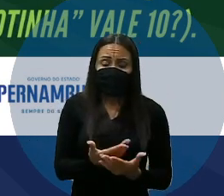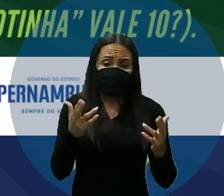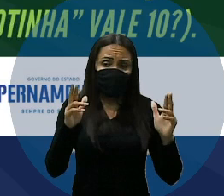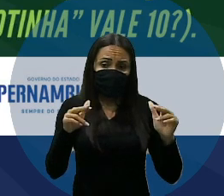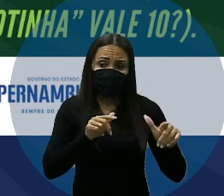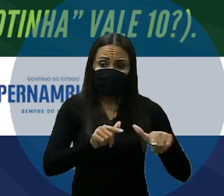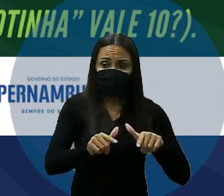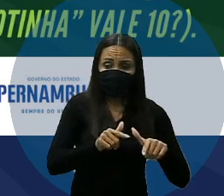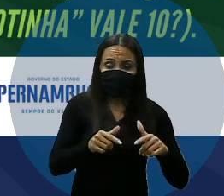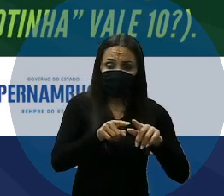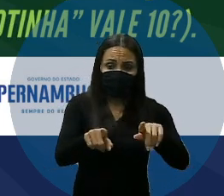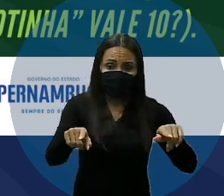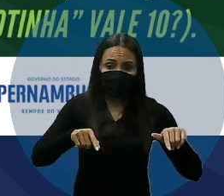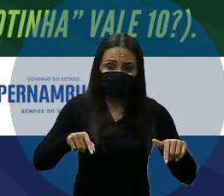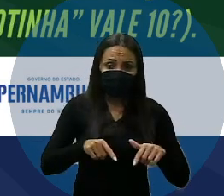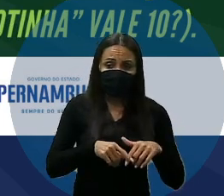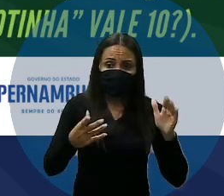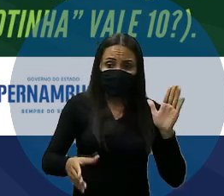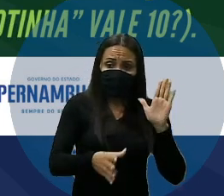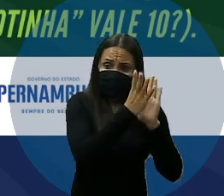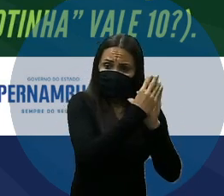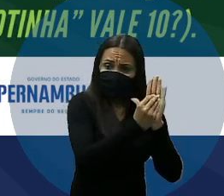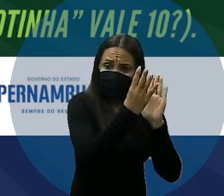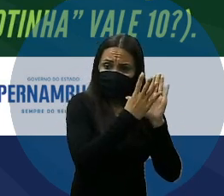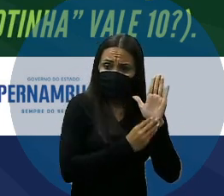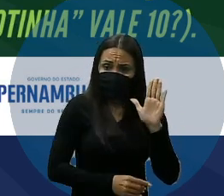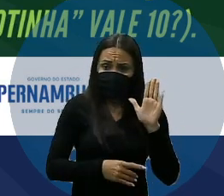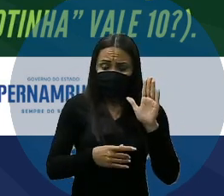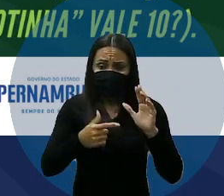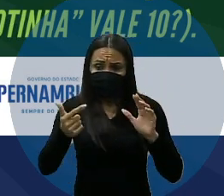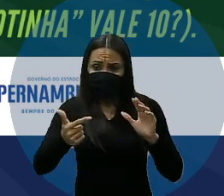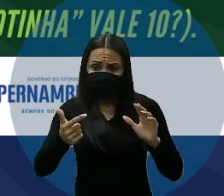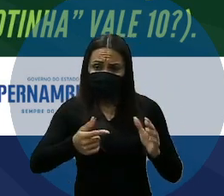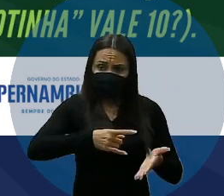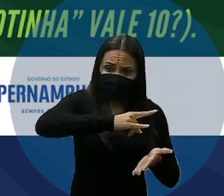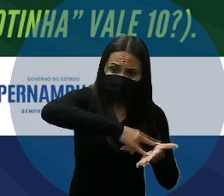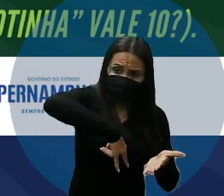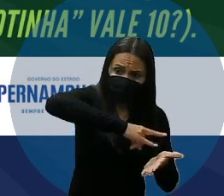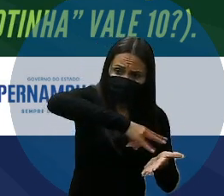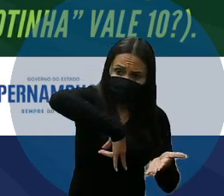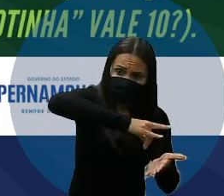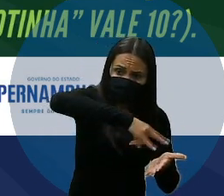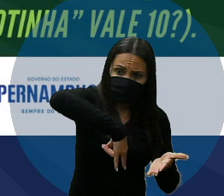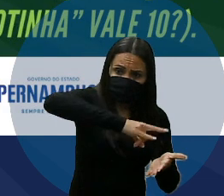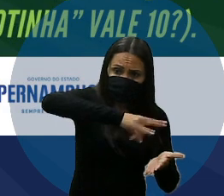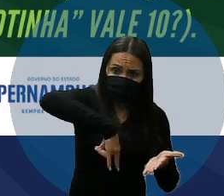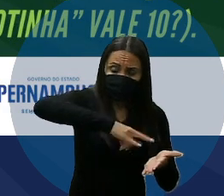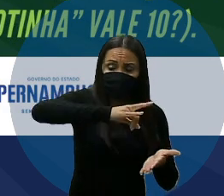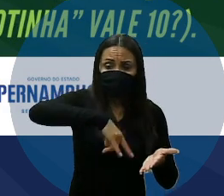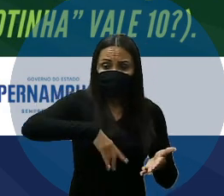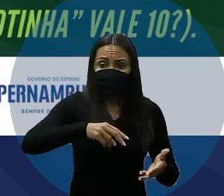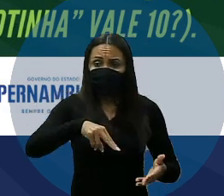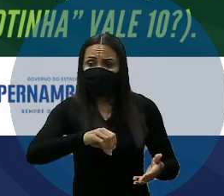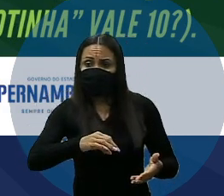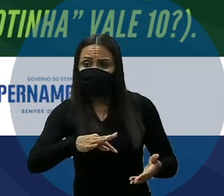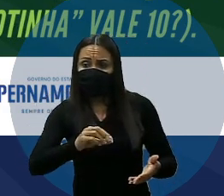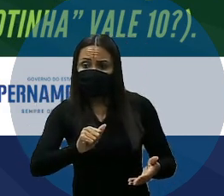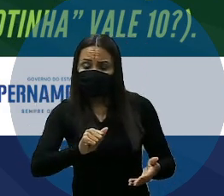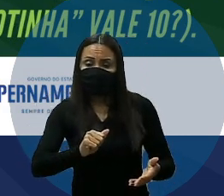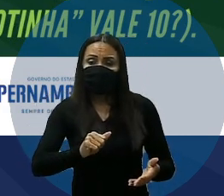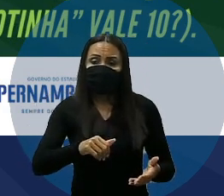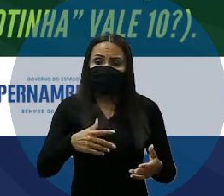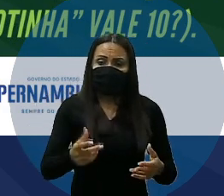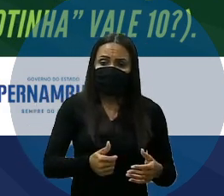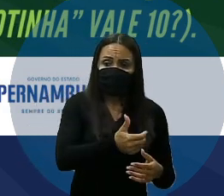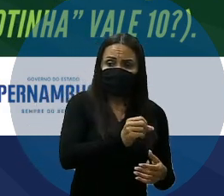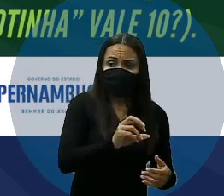trazia, inclusive, a cópia de 2 cupons fiscais, que são o que a gente chama de notinha, e esses cupons vinham no valor de R$ 10, e